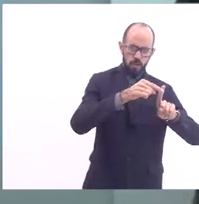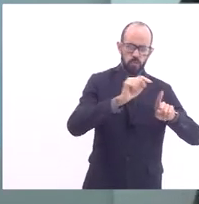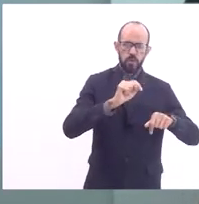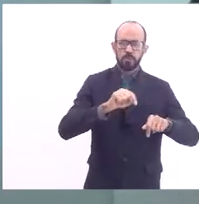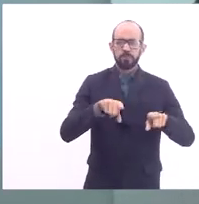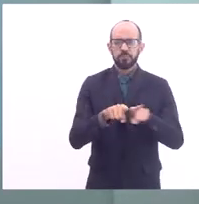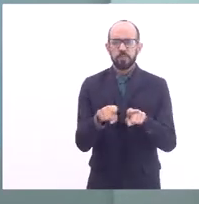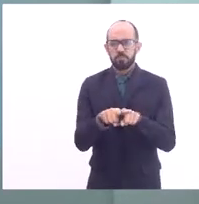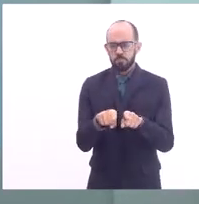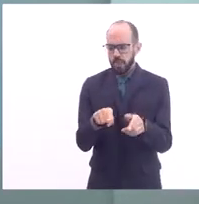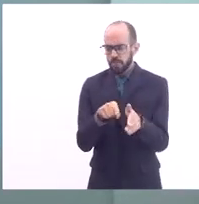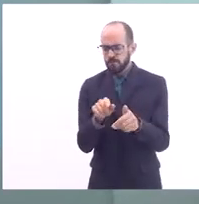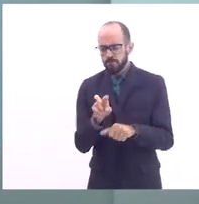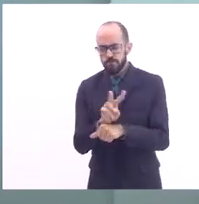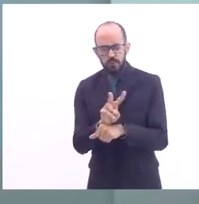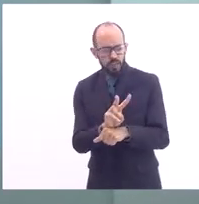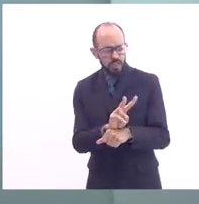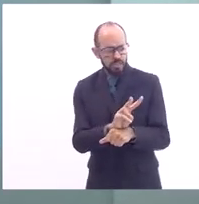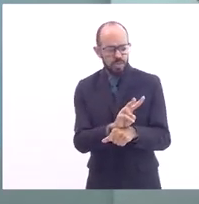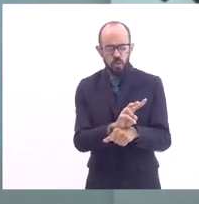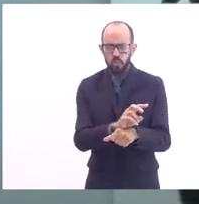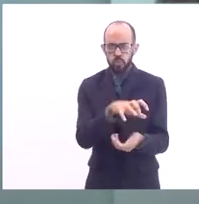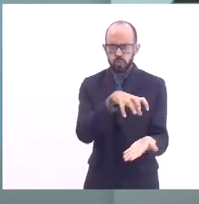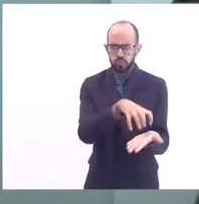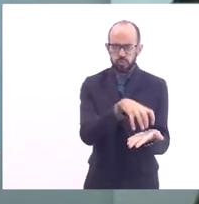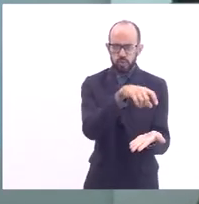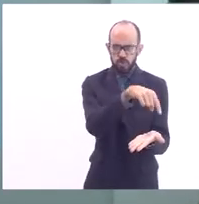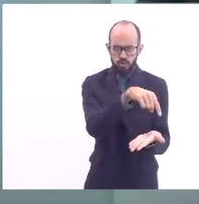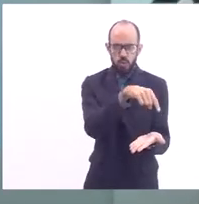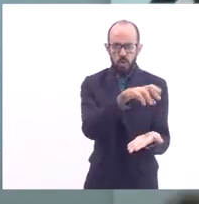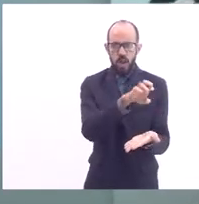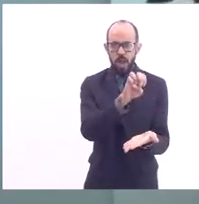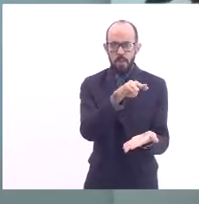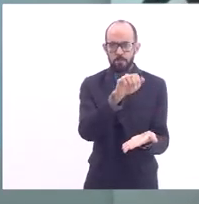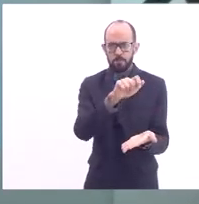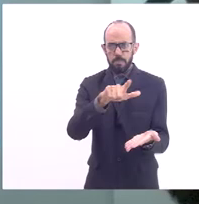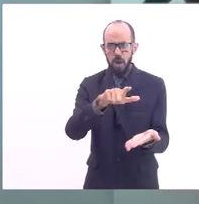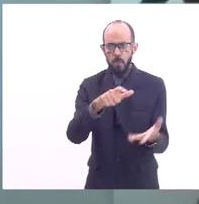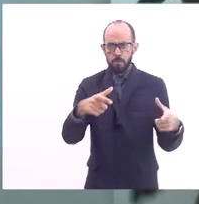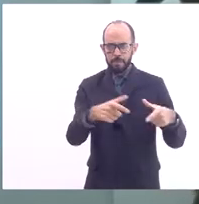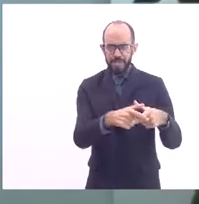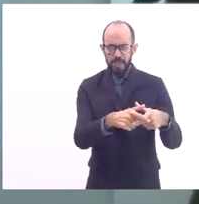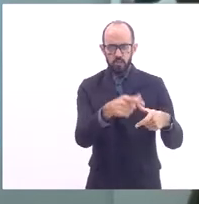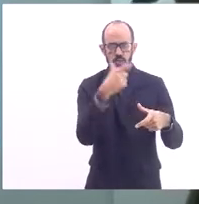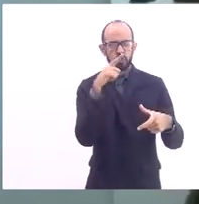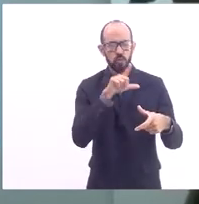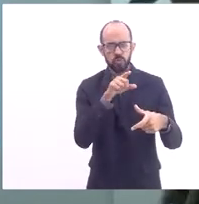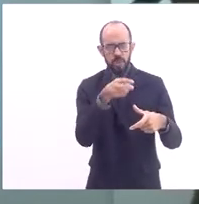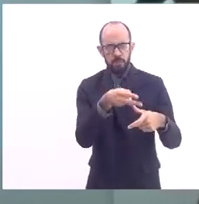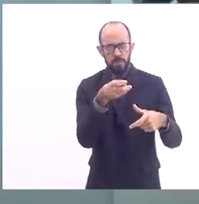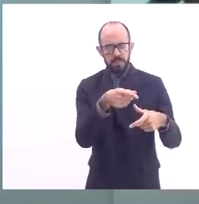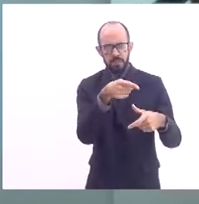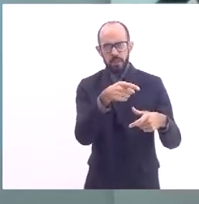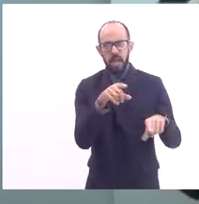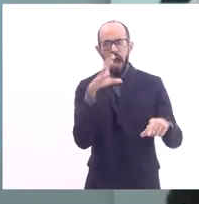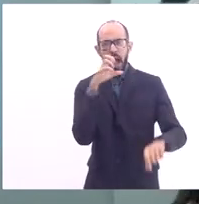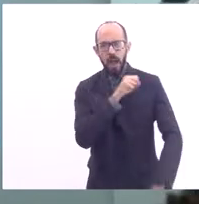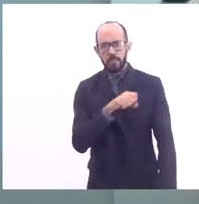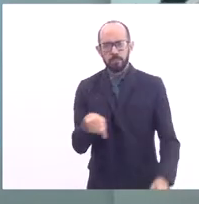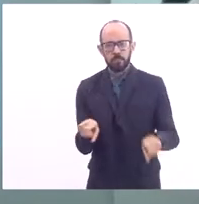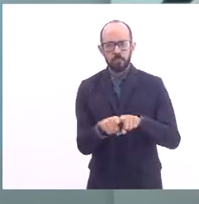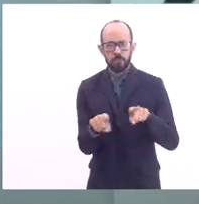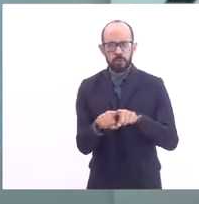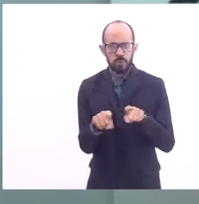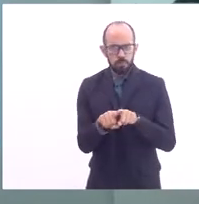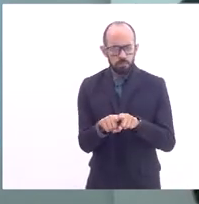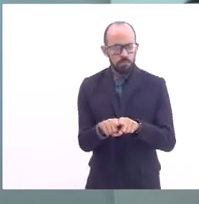monitores de ramal, que são equipamentos que são colocados, né, em ramais menores, mas que a gente consegue identificar muitas das vezes.